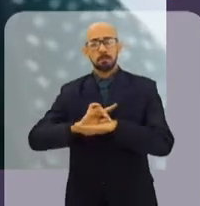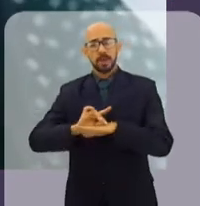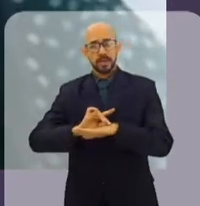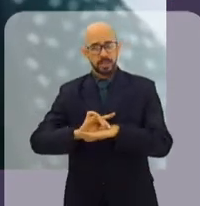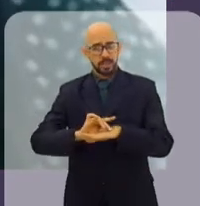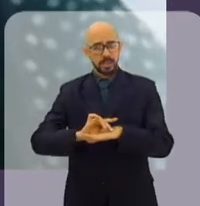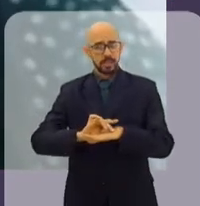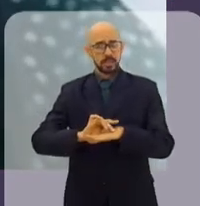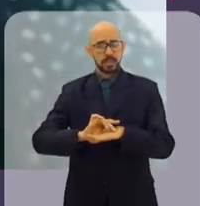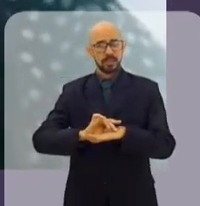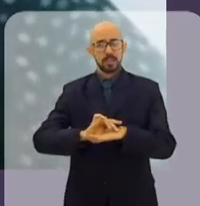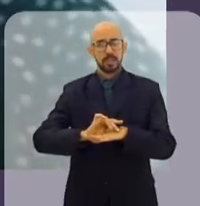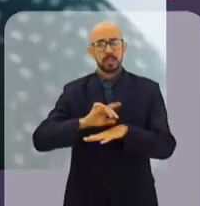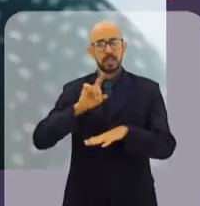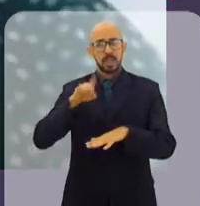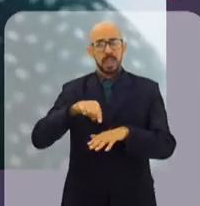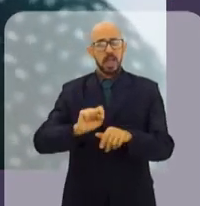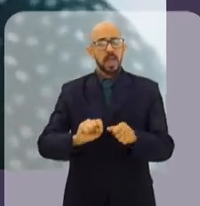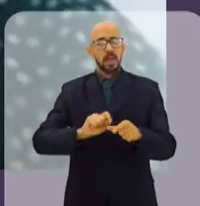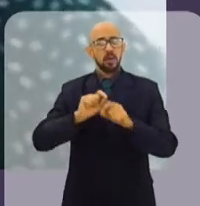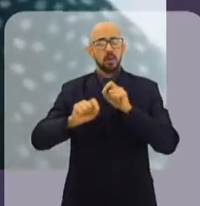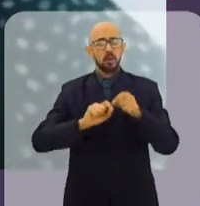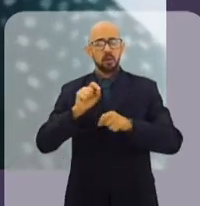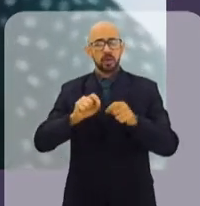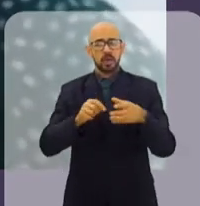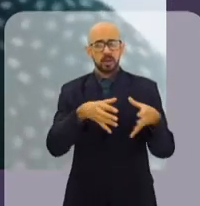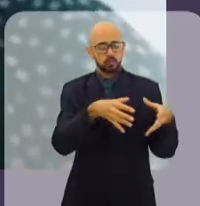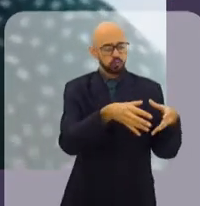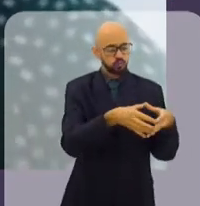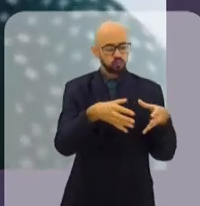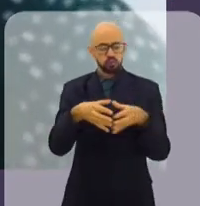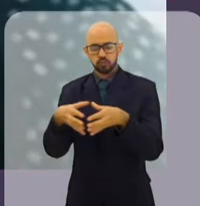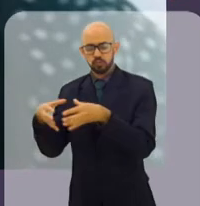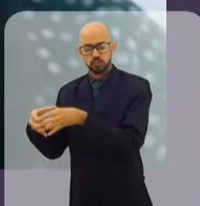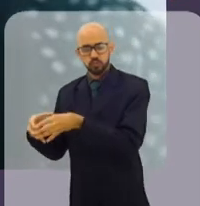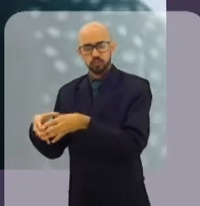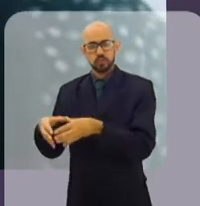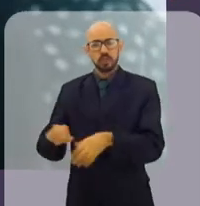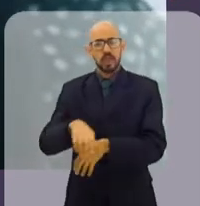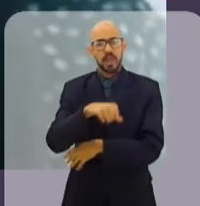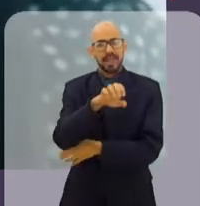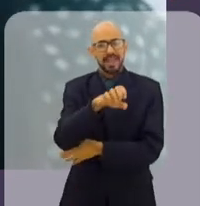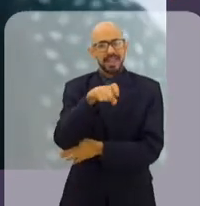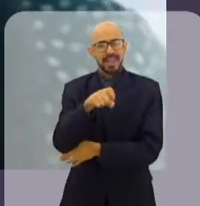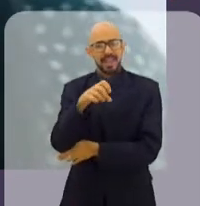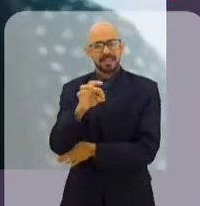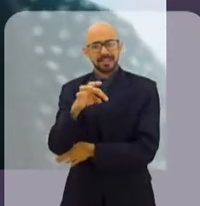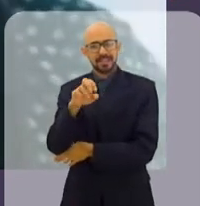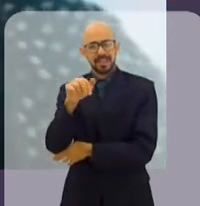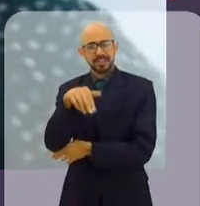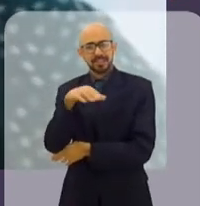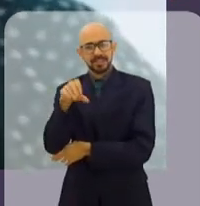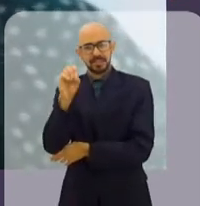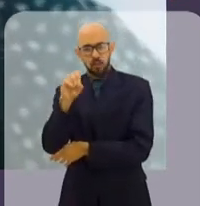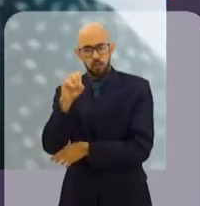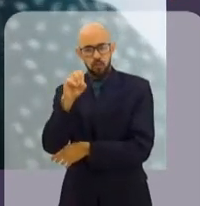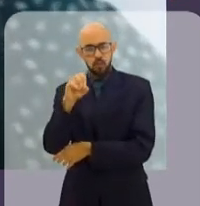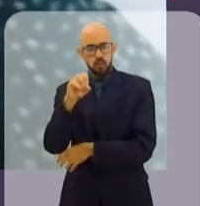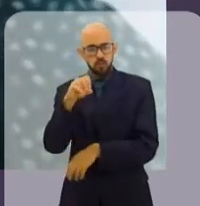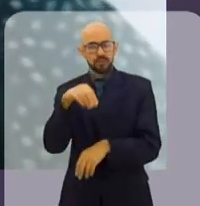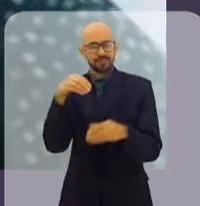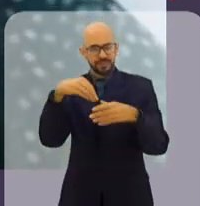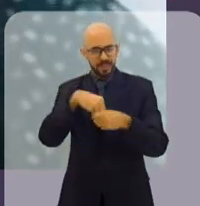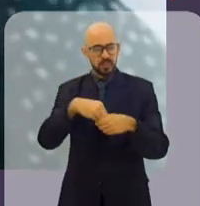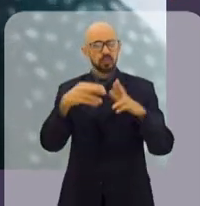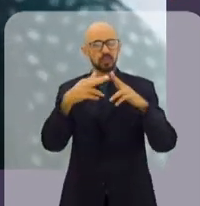que estão aqui hoje, são categorizados como extensão dentro da UFRJ. Eles estão regularmente